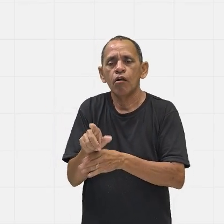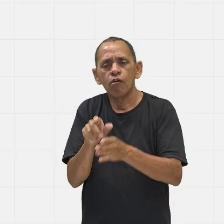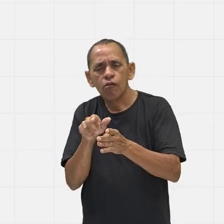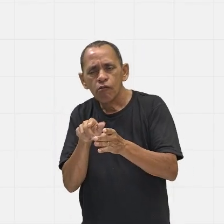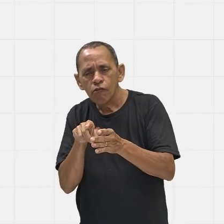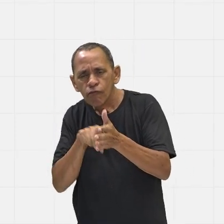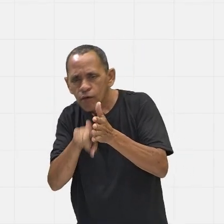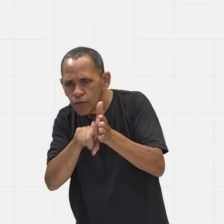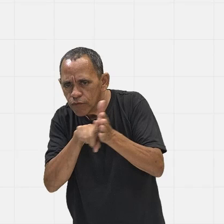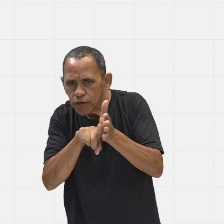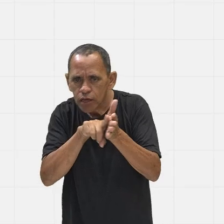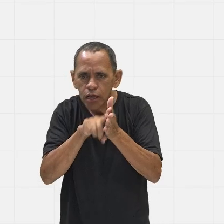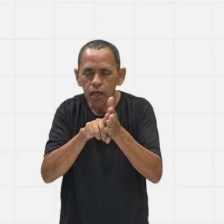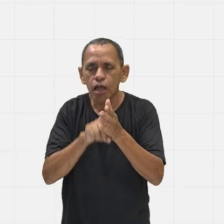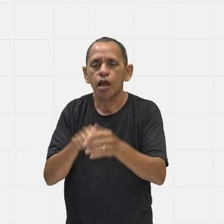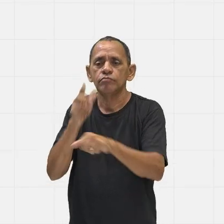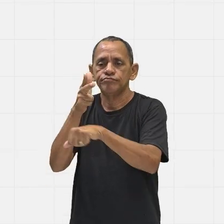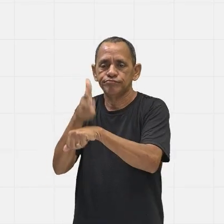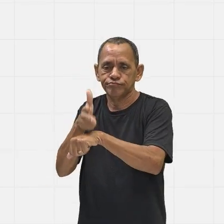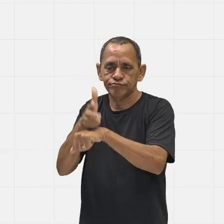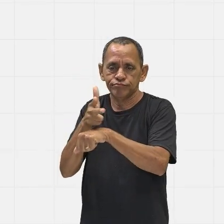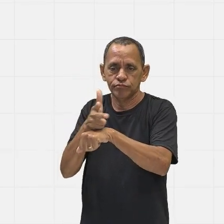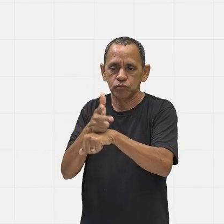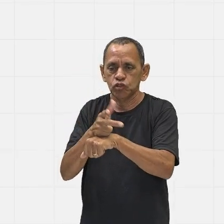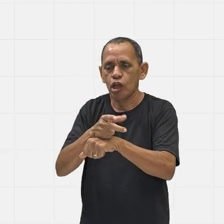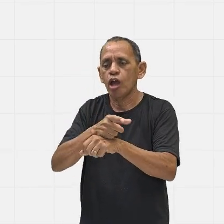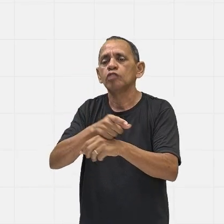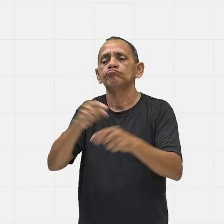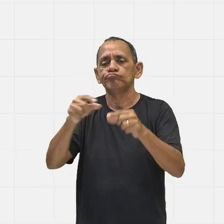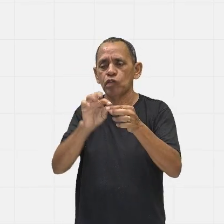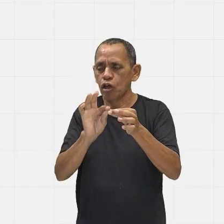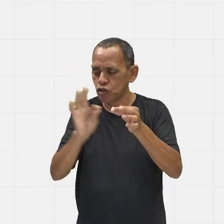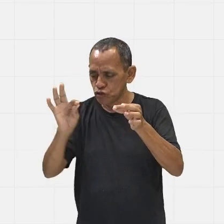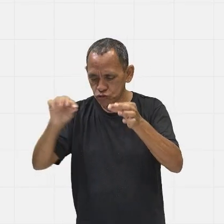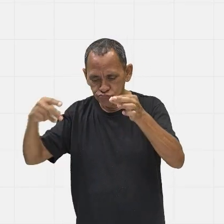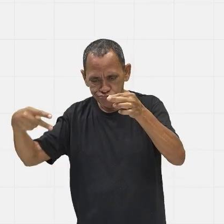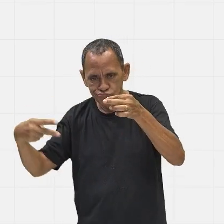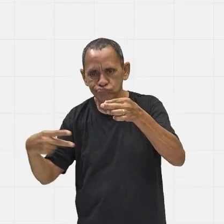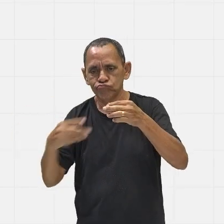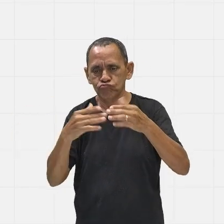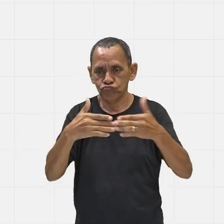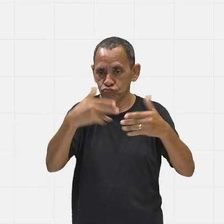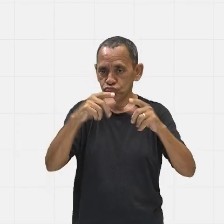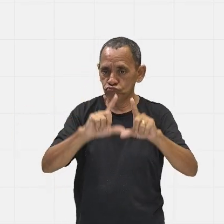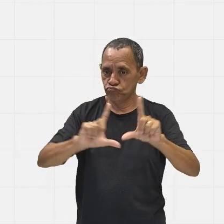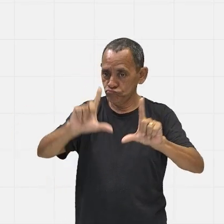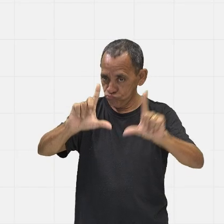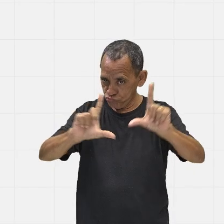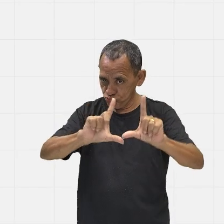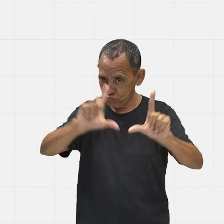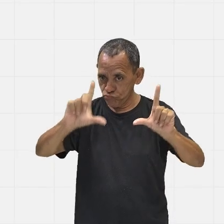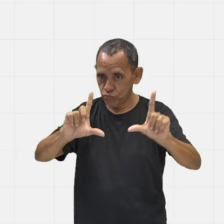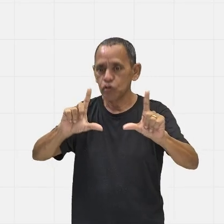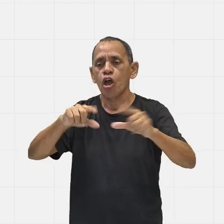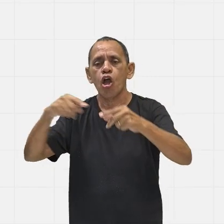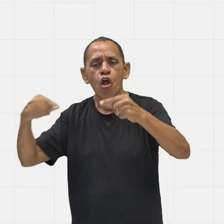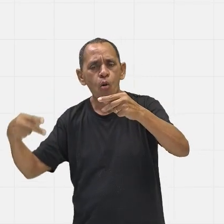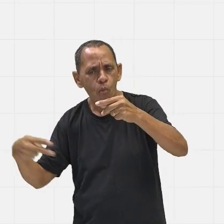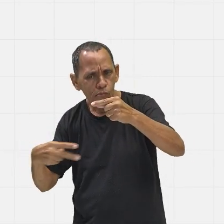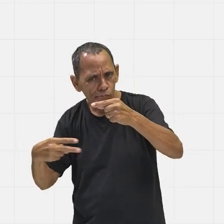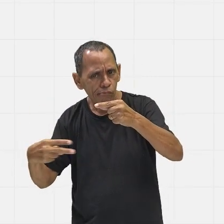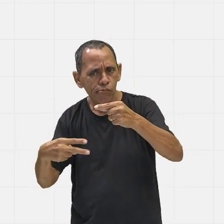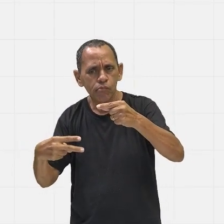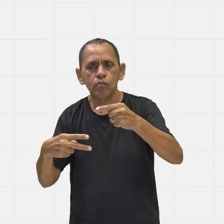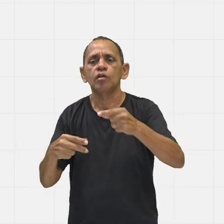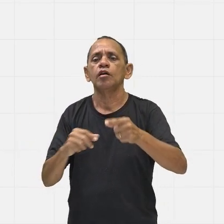corretamente na interface USB. Se possível também, professor, o senhor pode testar ela em outra entrada USB também, porque às vezes pode